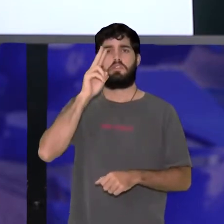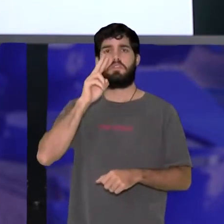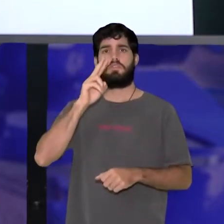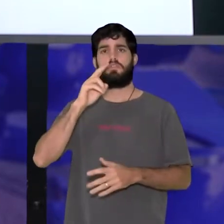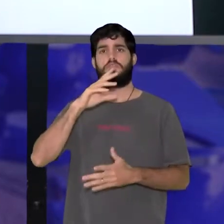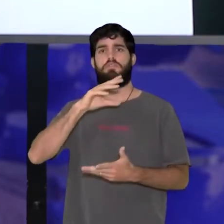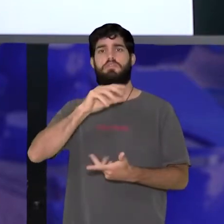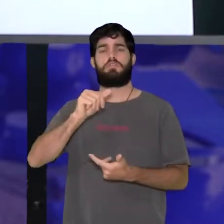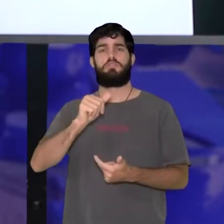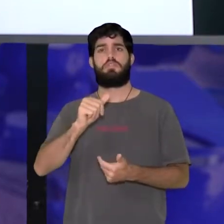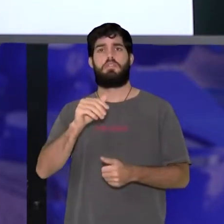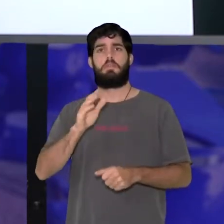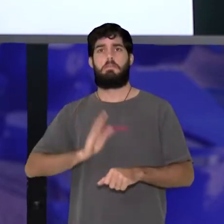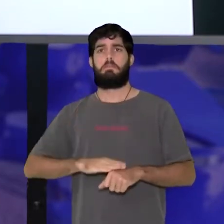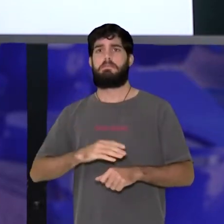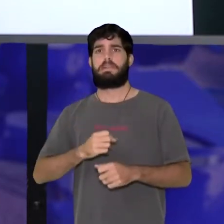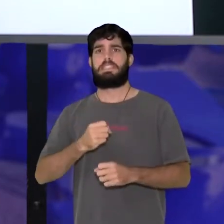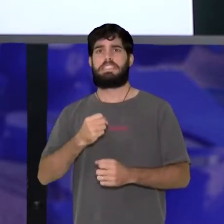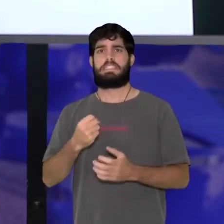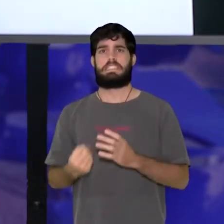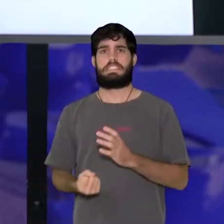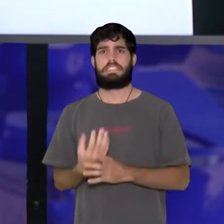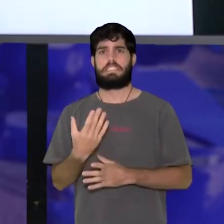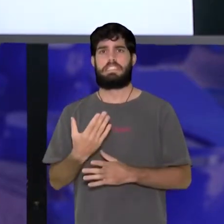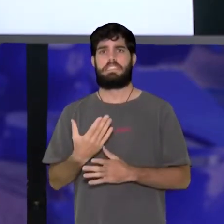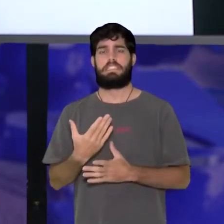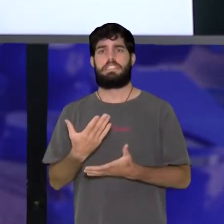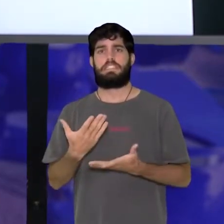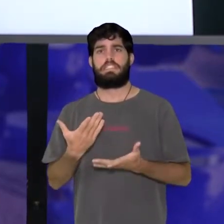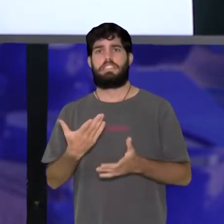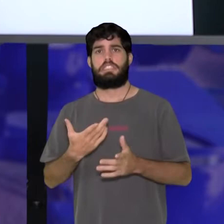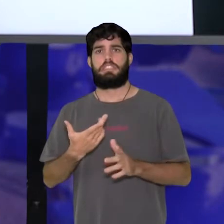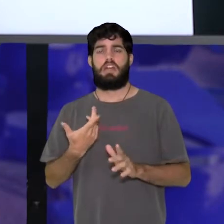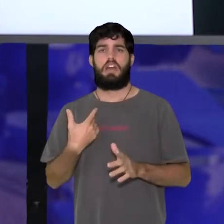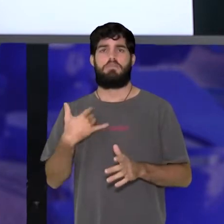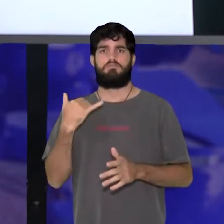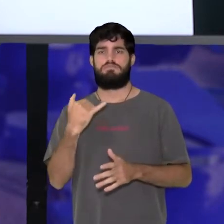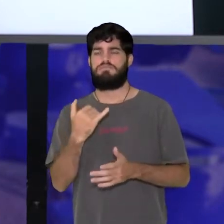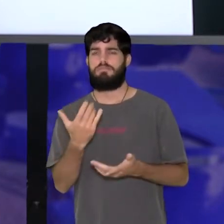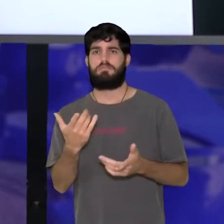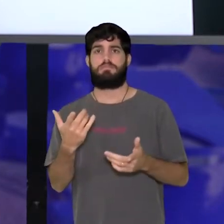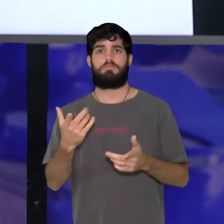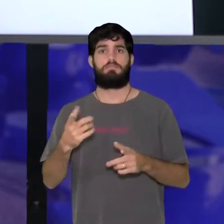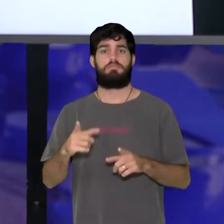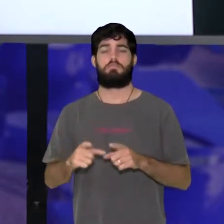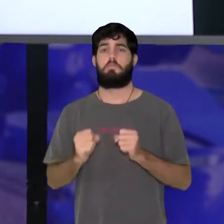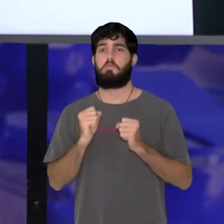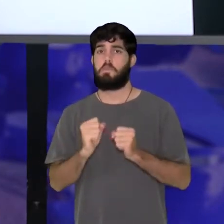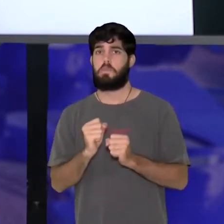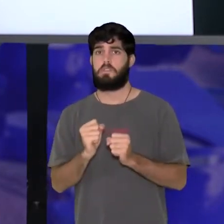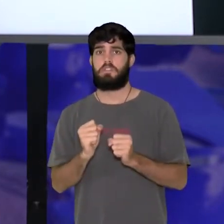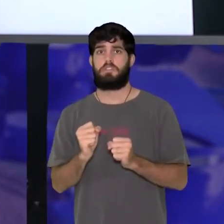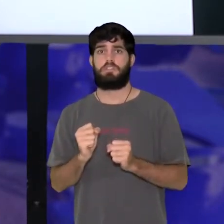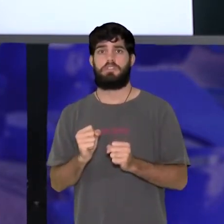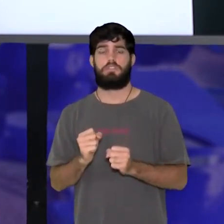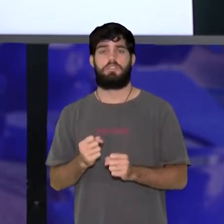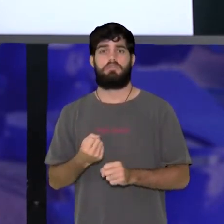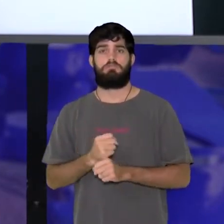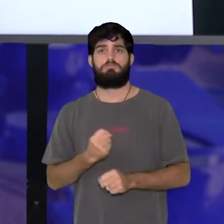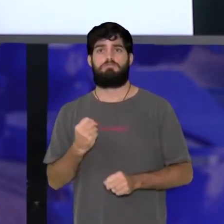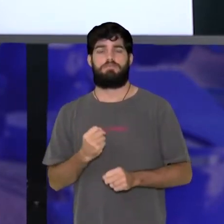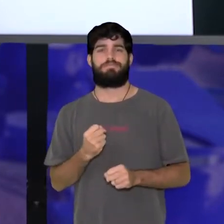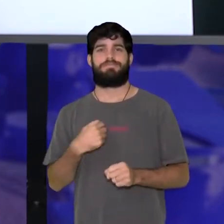mais se produziram armas, e armas extremamente pesadas, armas com um poder enorme